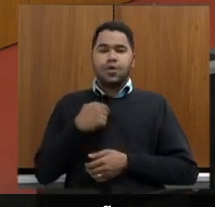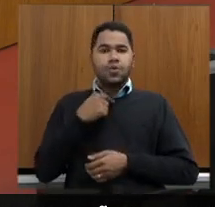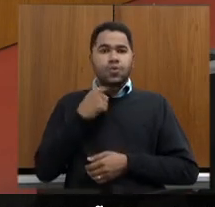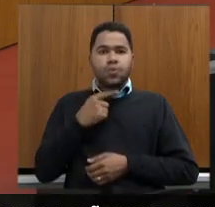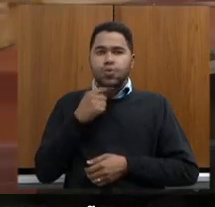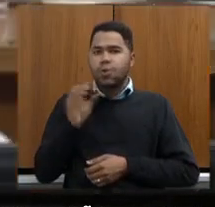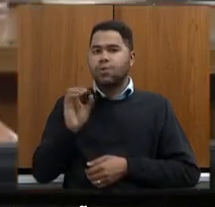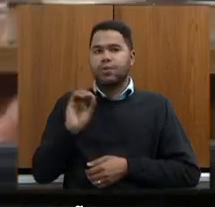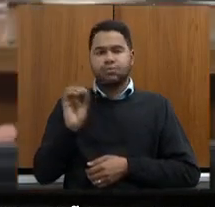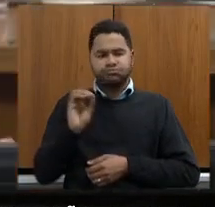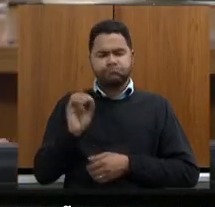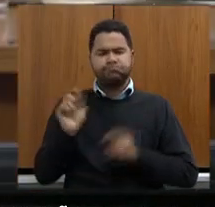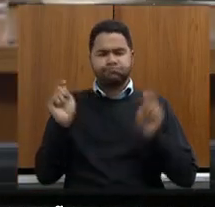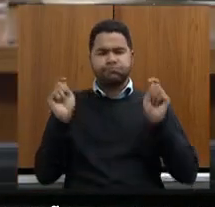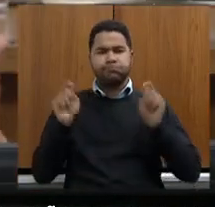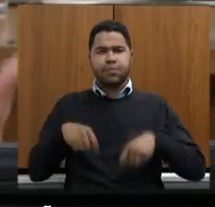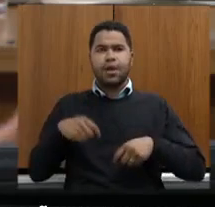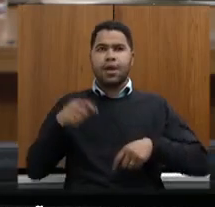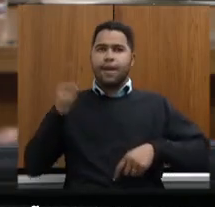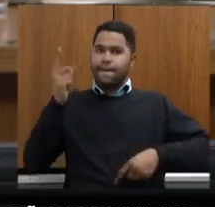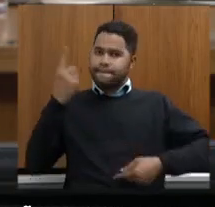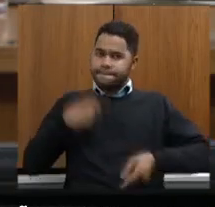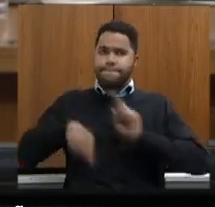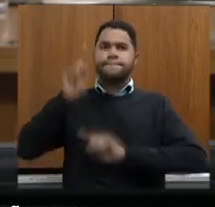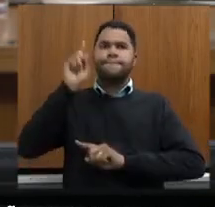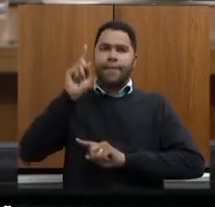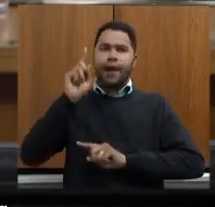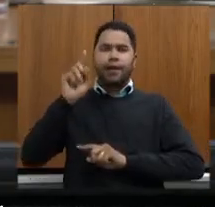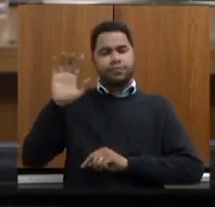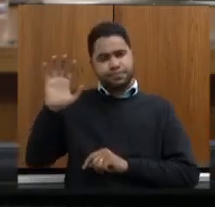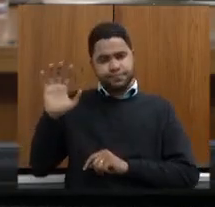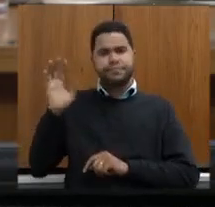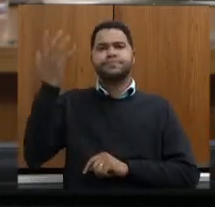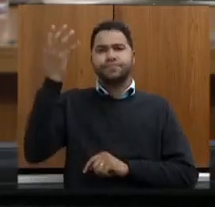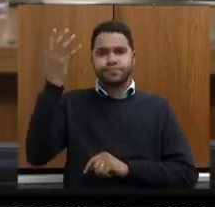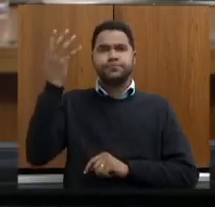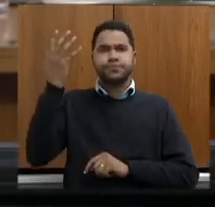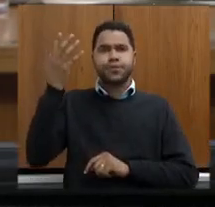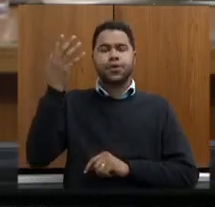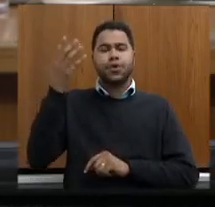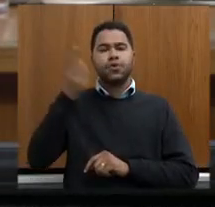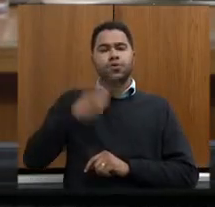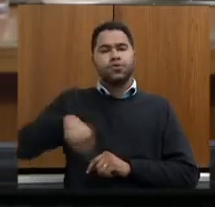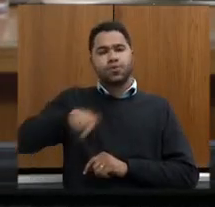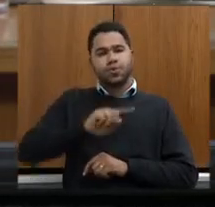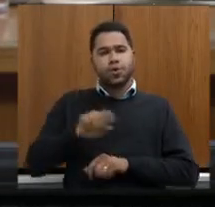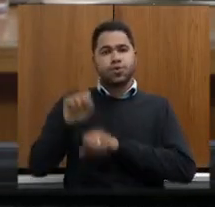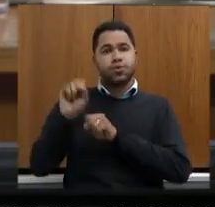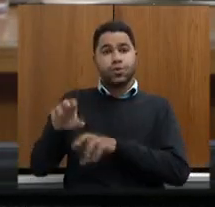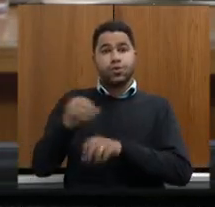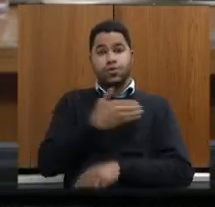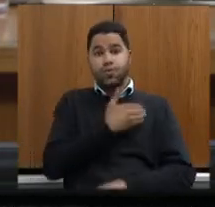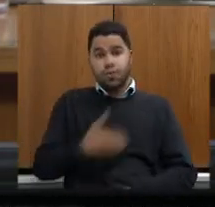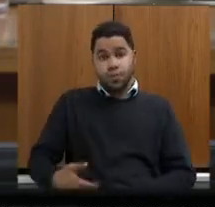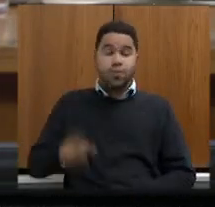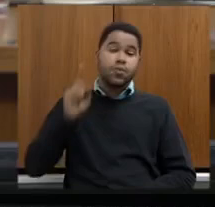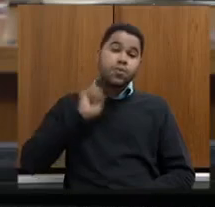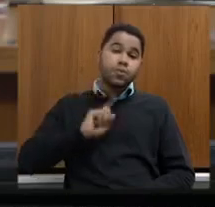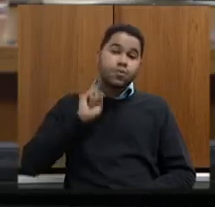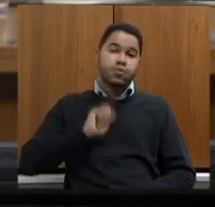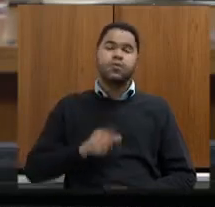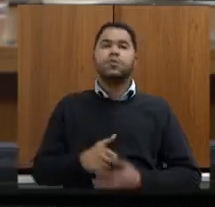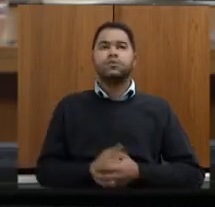dúvidas que eles têm capacidade de transformar a realidade é da do nosso ensino público em Minas Gerais